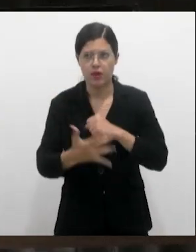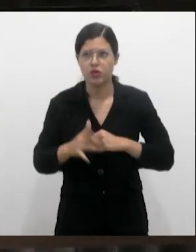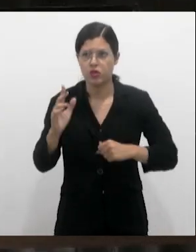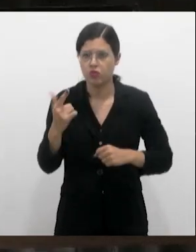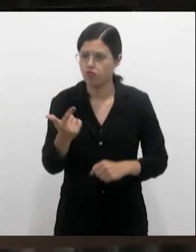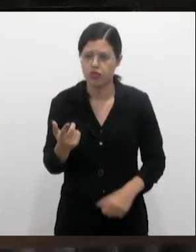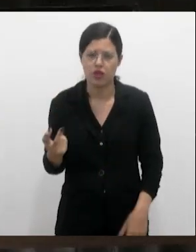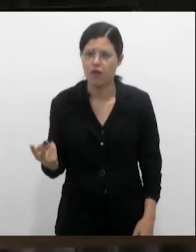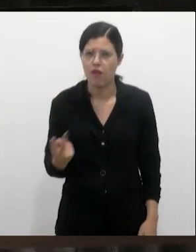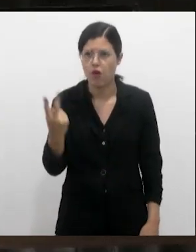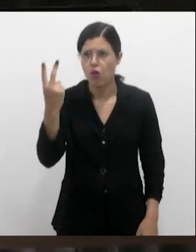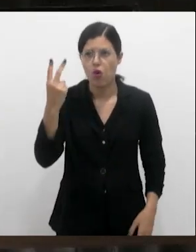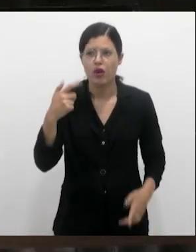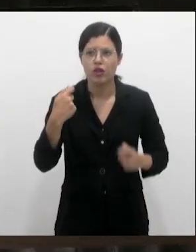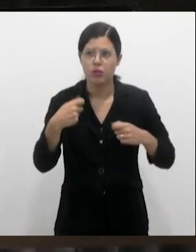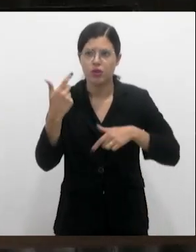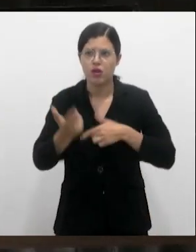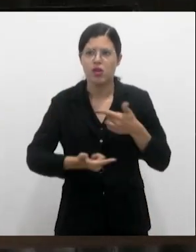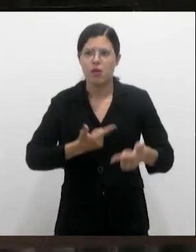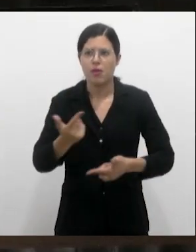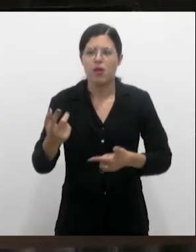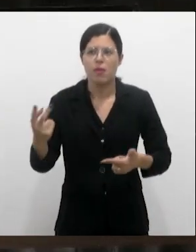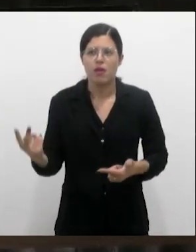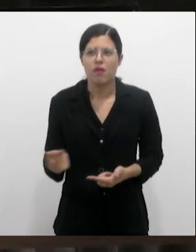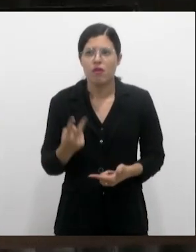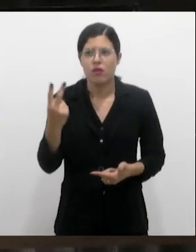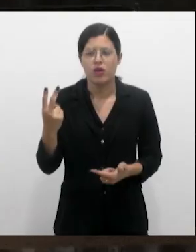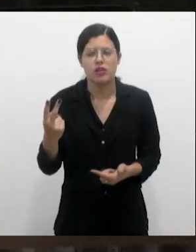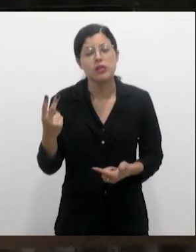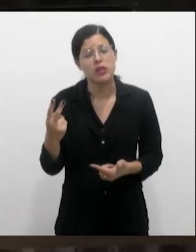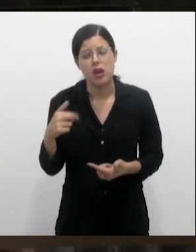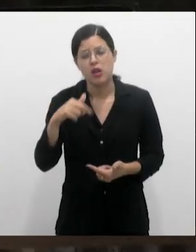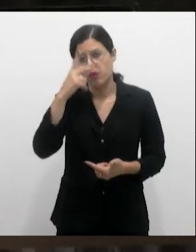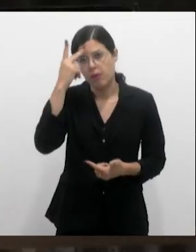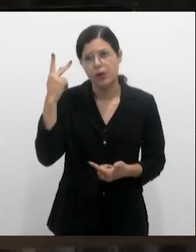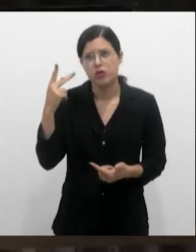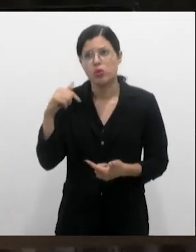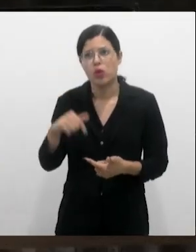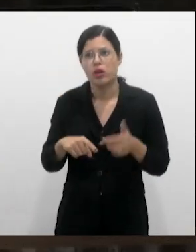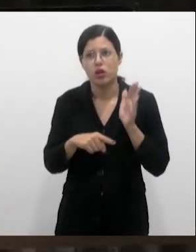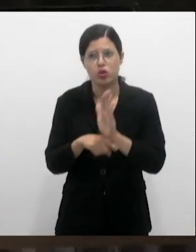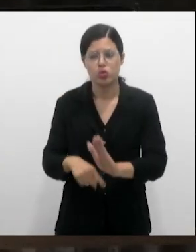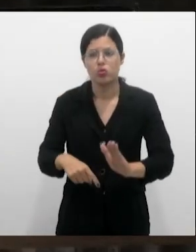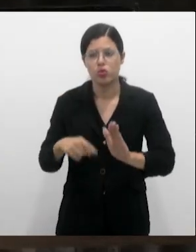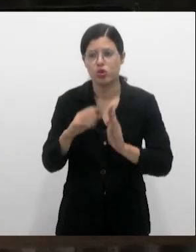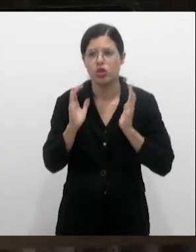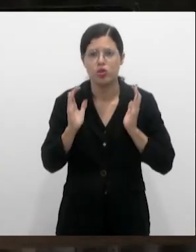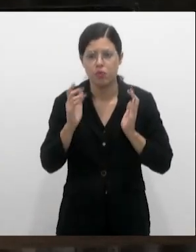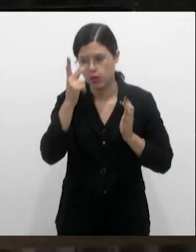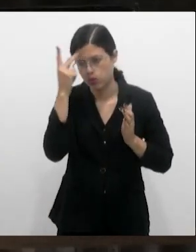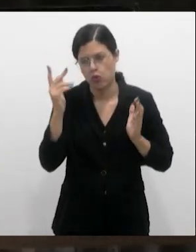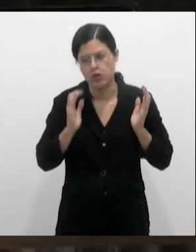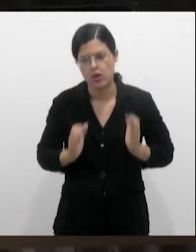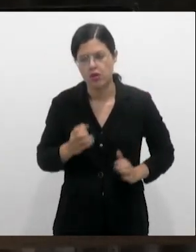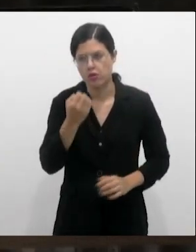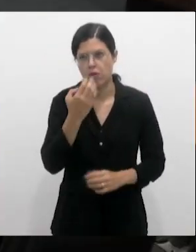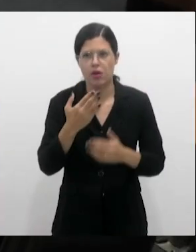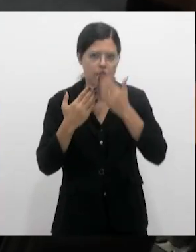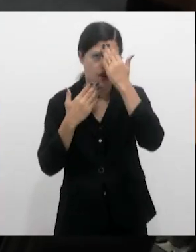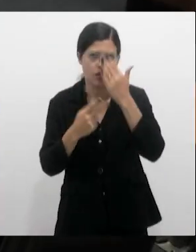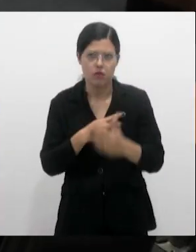tem, que ralar para valorizar e colocar alguém que realmente valoriza o cidadão de bem. Obrigado, presidente.